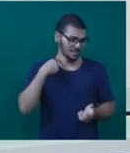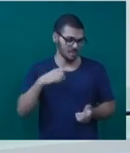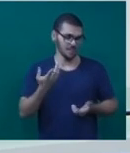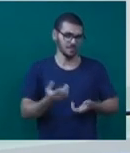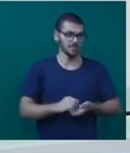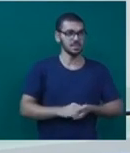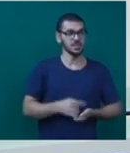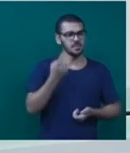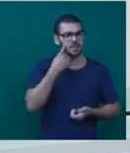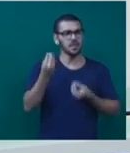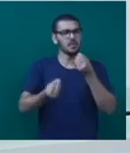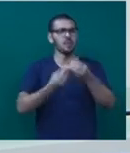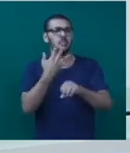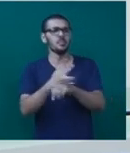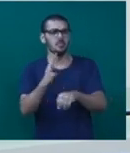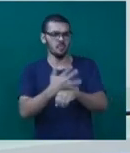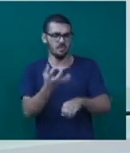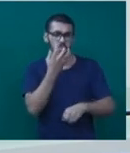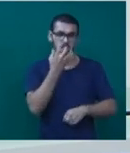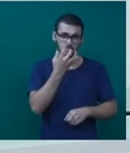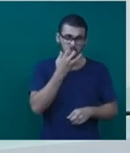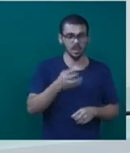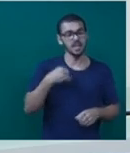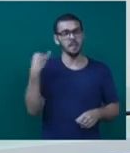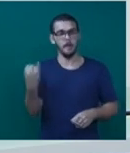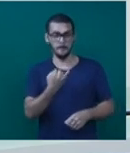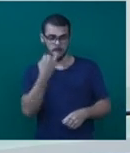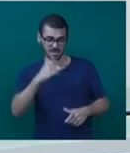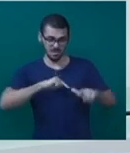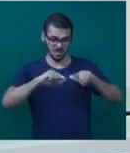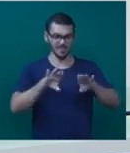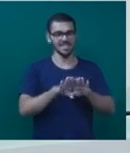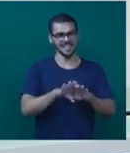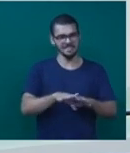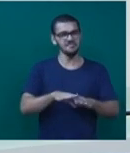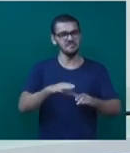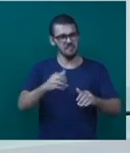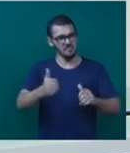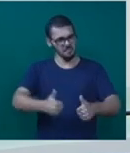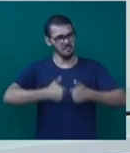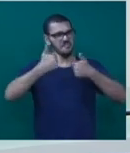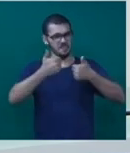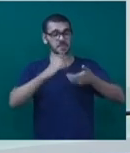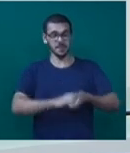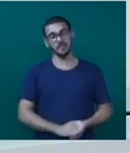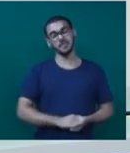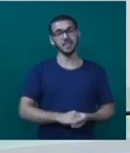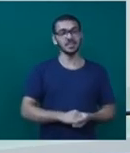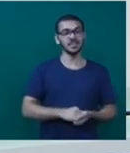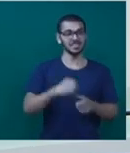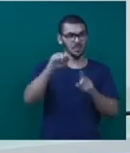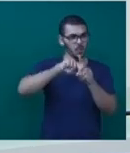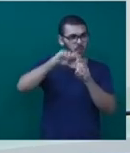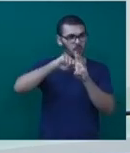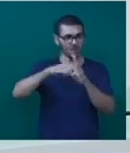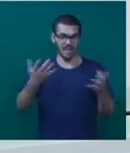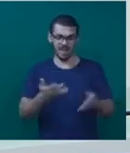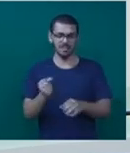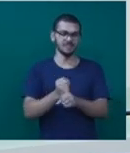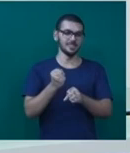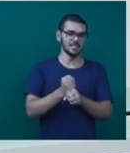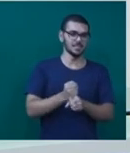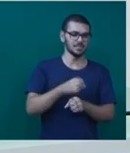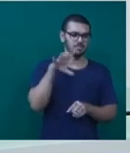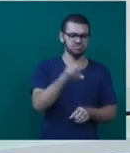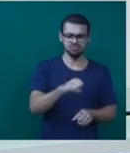é o treinamento desses cães. Um trabalho importante e que dá resultado. Só nos primeiros meses deste ano, o número de apreensões de pinos